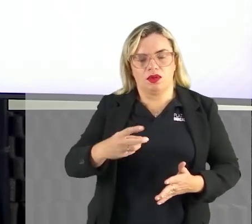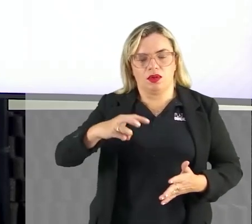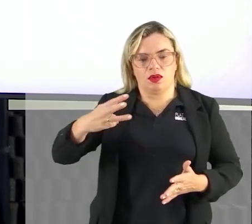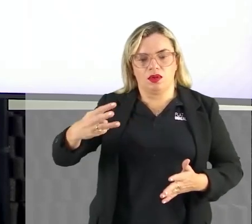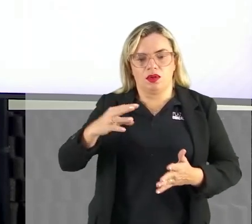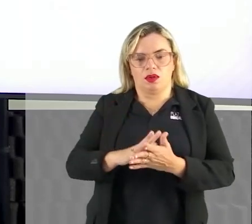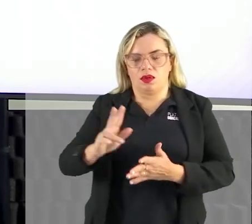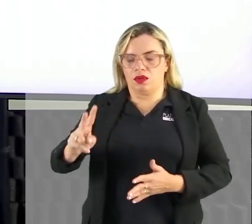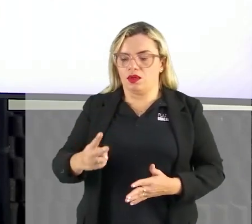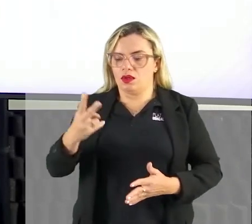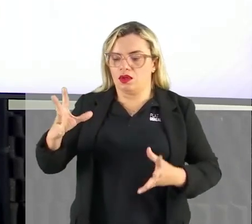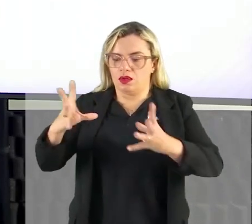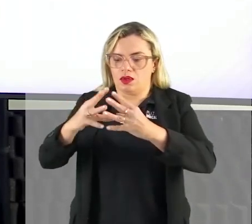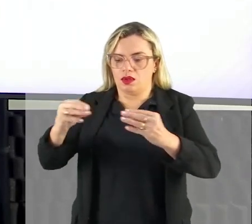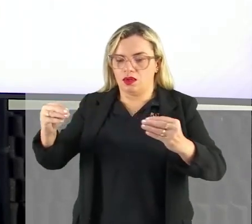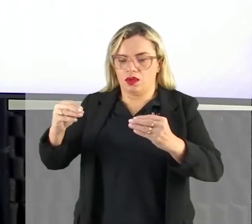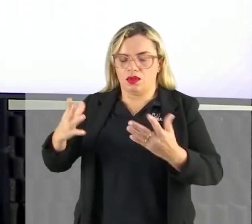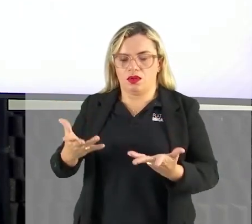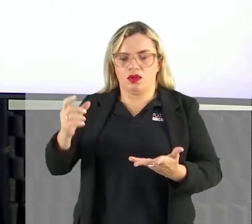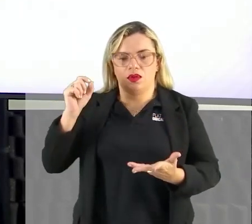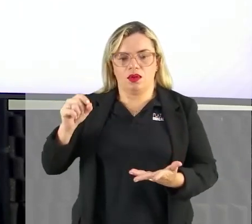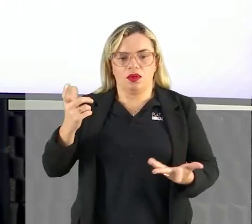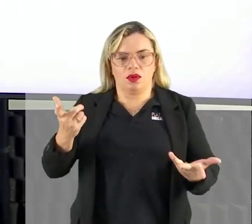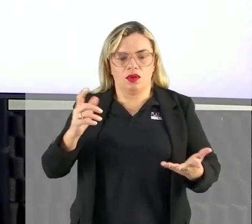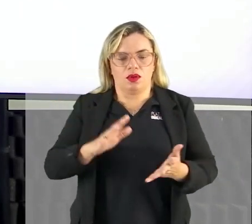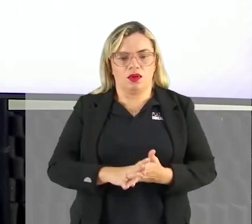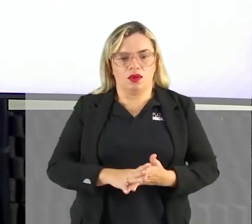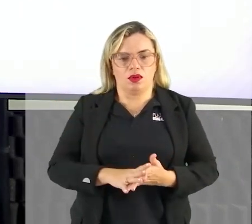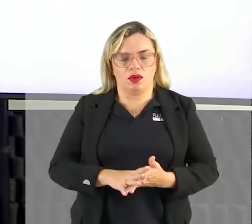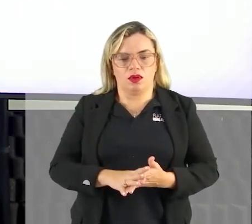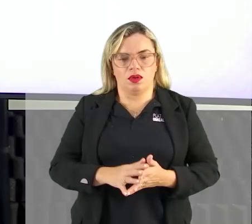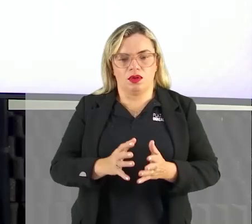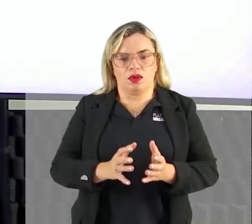2 é a etapa que some caso os organismos